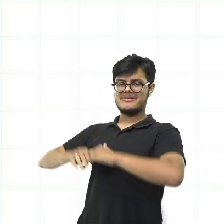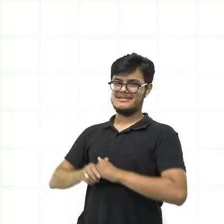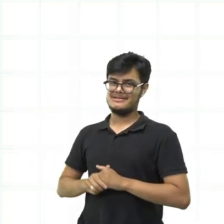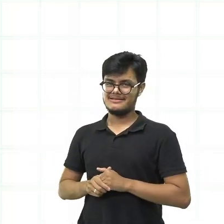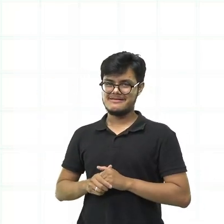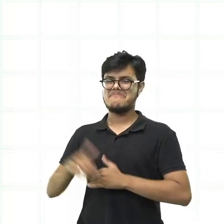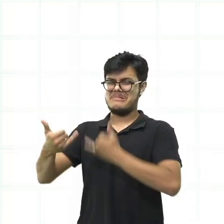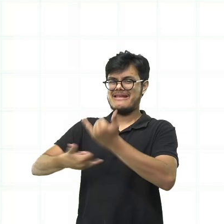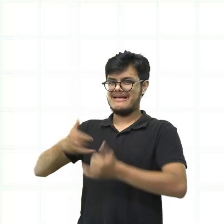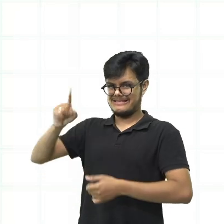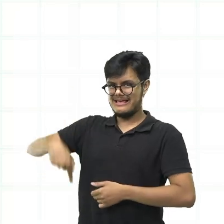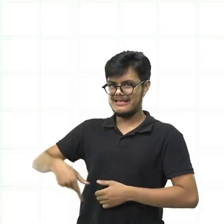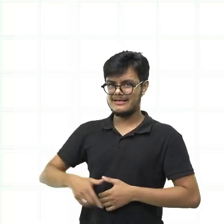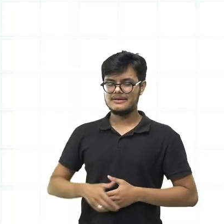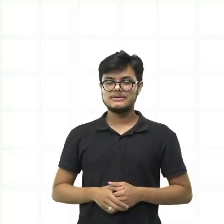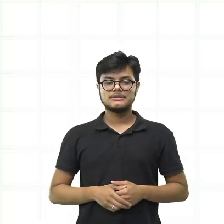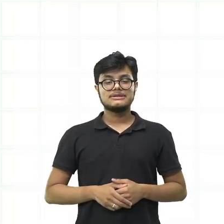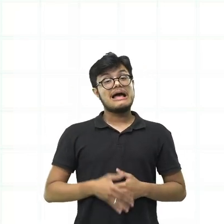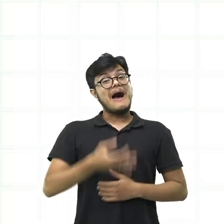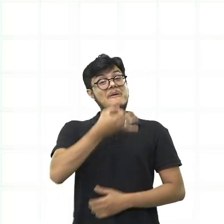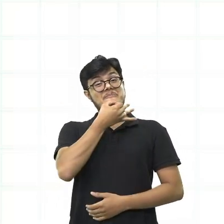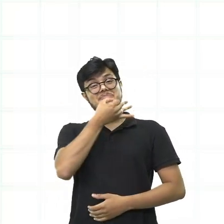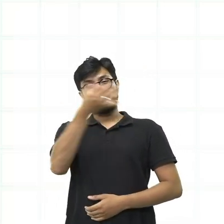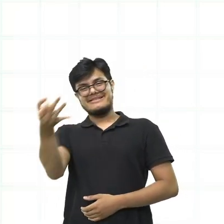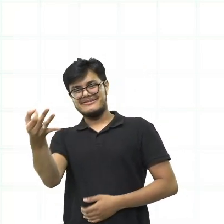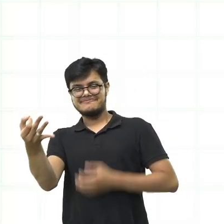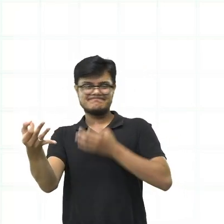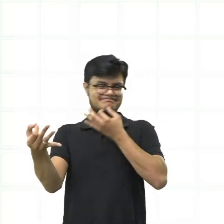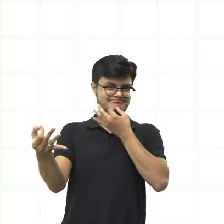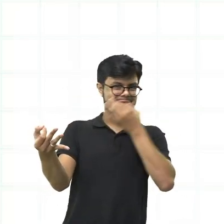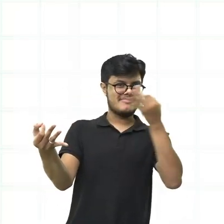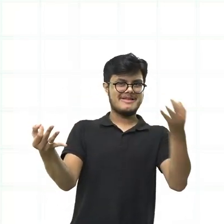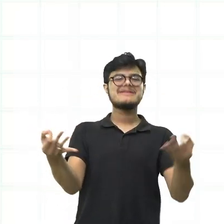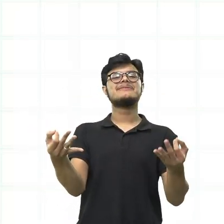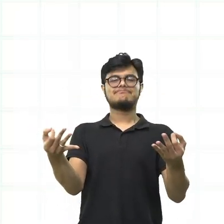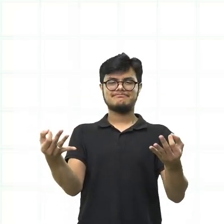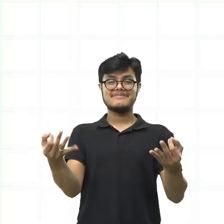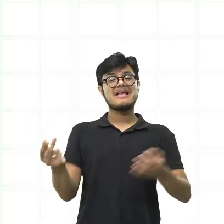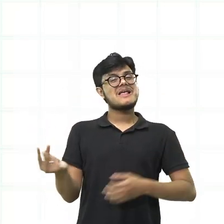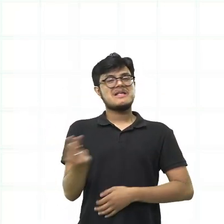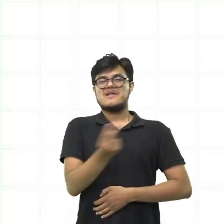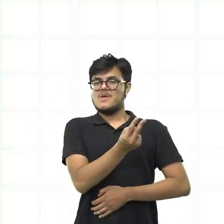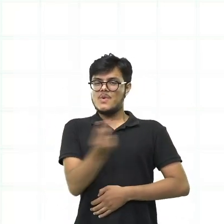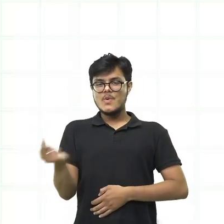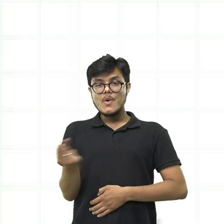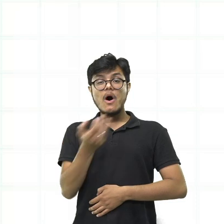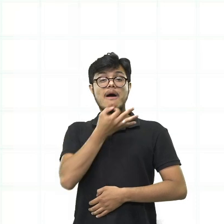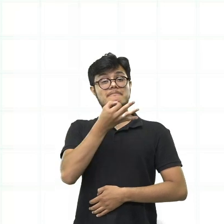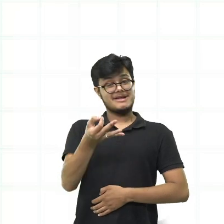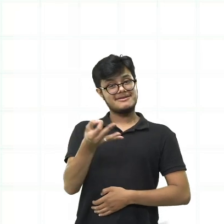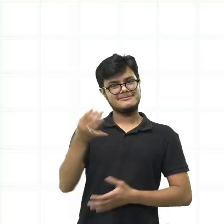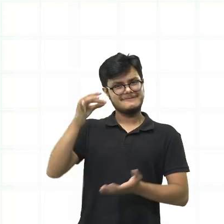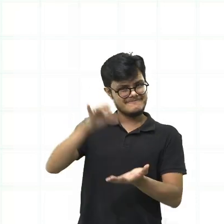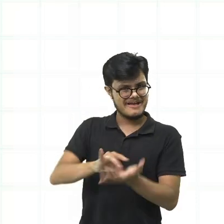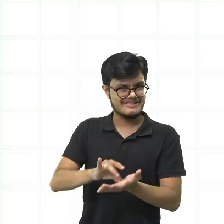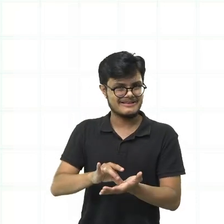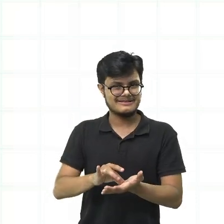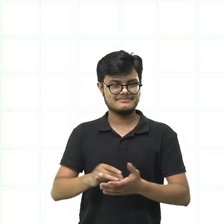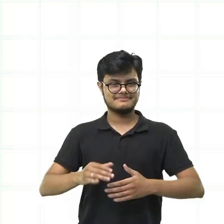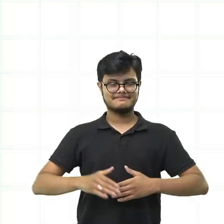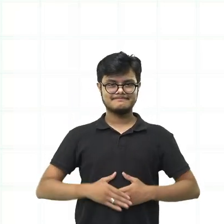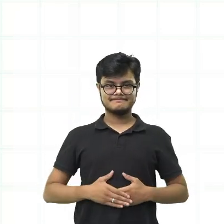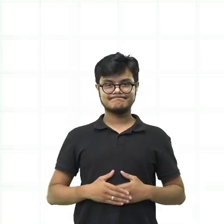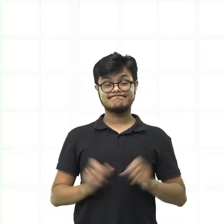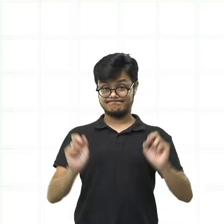jogar vôlei, né? E aí seria a opinião de uma outra pessoa. Essa outra pessoa aí estaria colocando